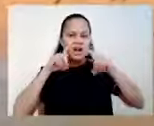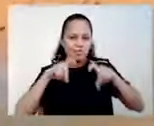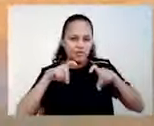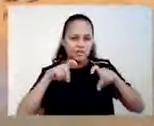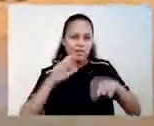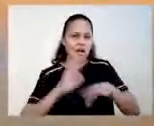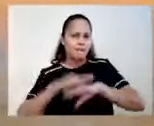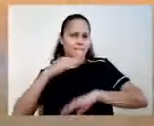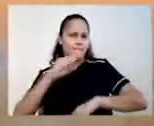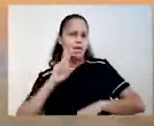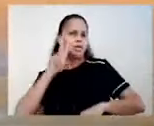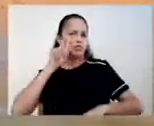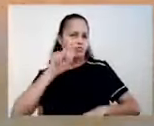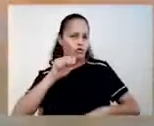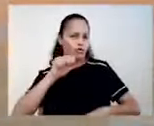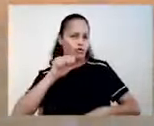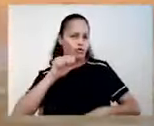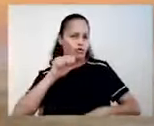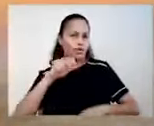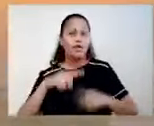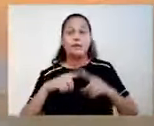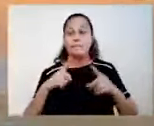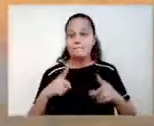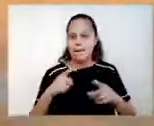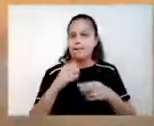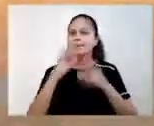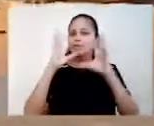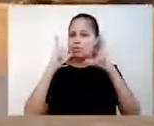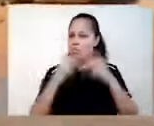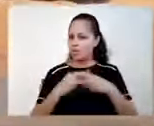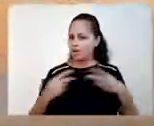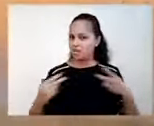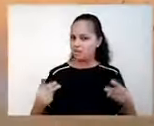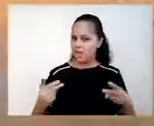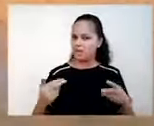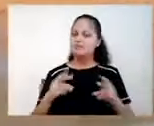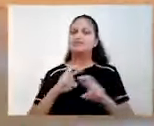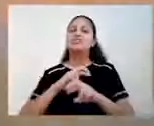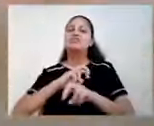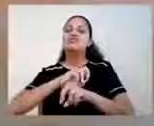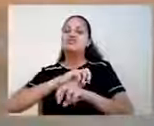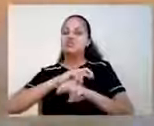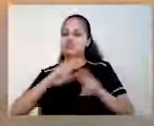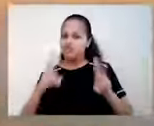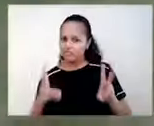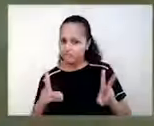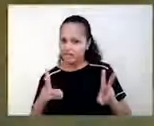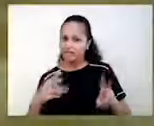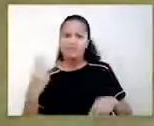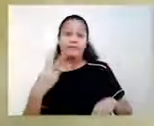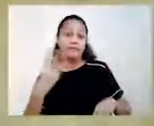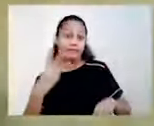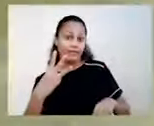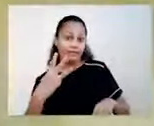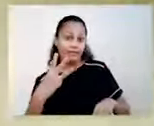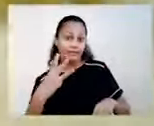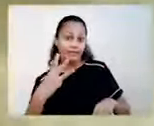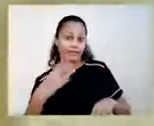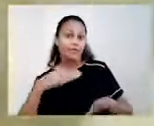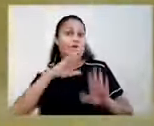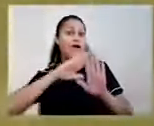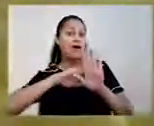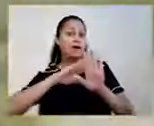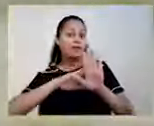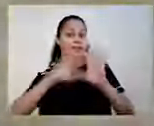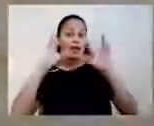da onça-pintada seria mais forte. Mas como são animais com pesos e tamanhos diferentes, a onça fica em terceiro lugar,